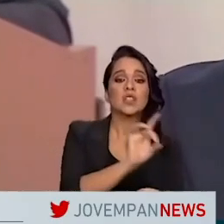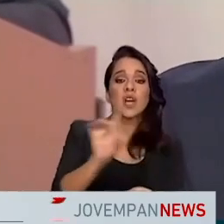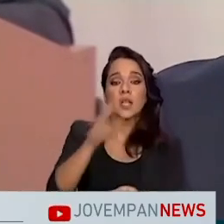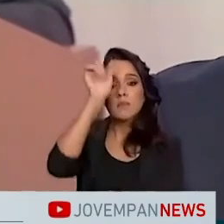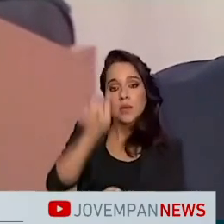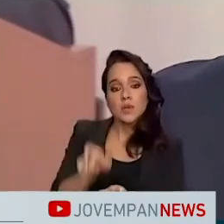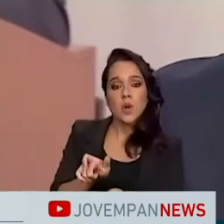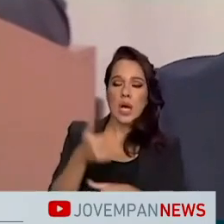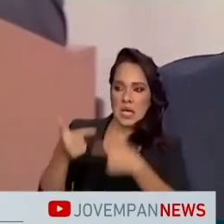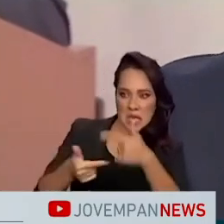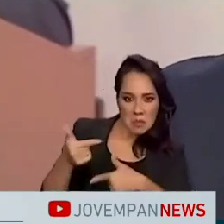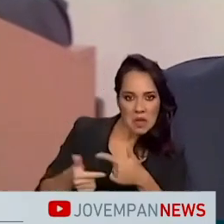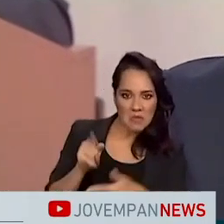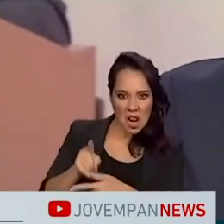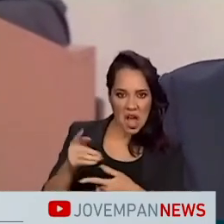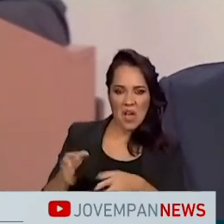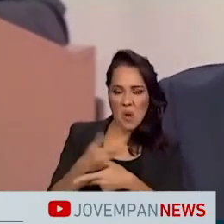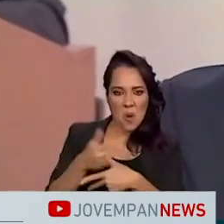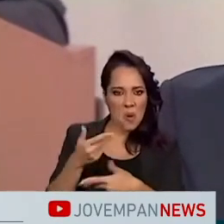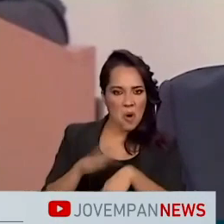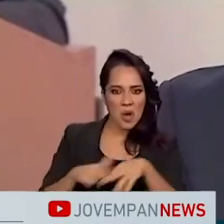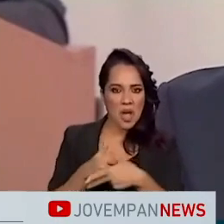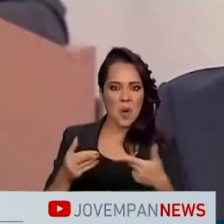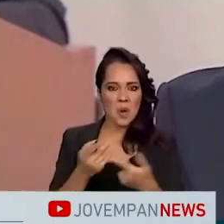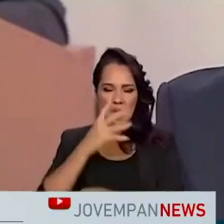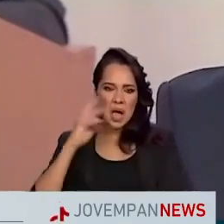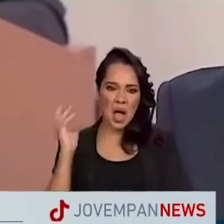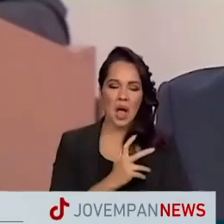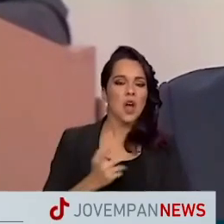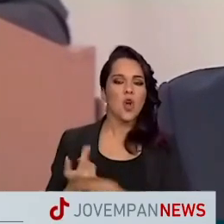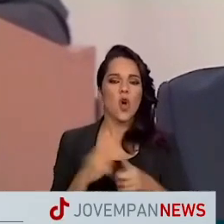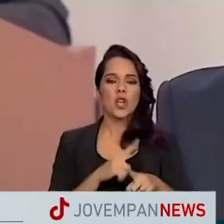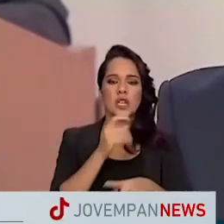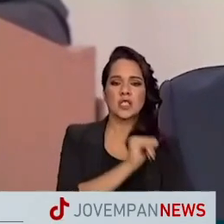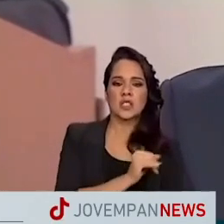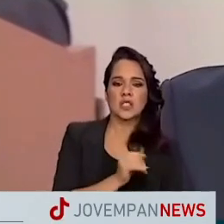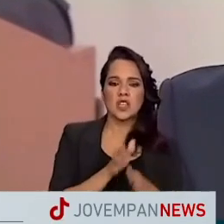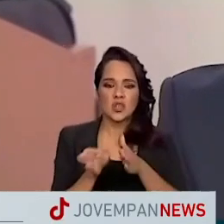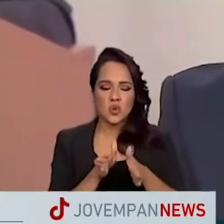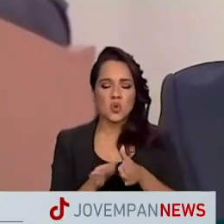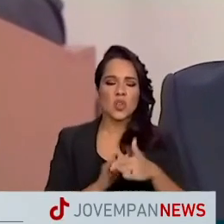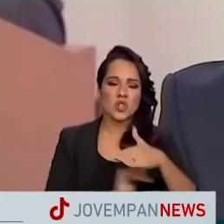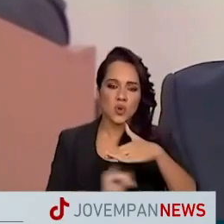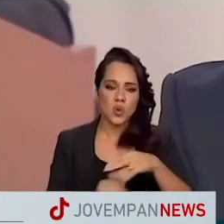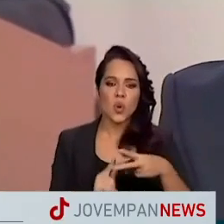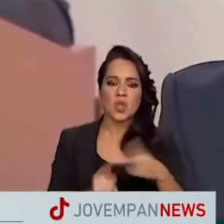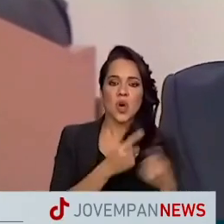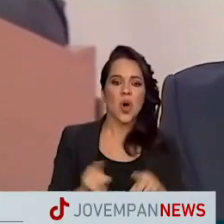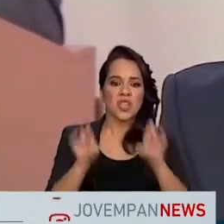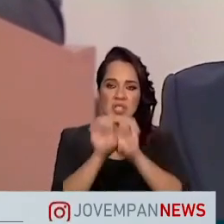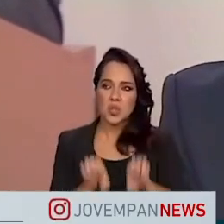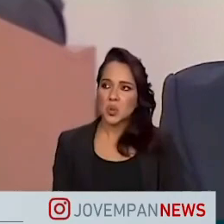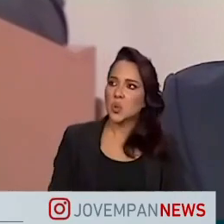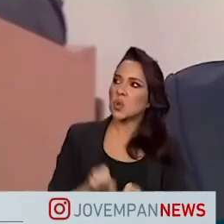que atuam em atos que agridem não apenas as instituições, as estruturas, que atacam as estruturas